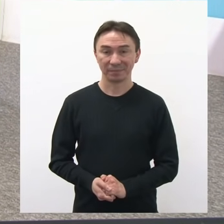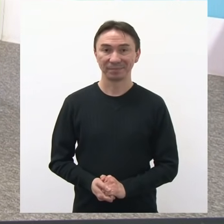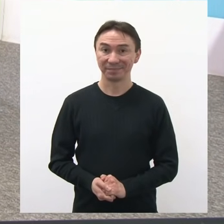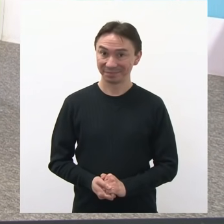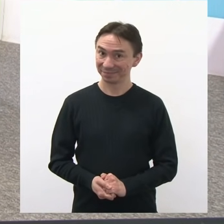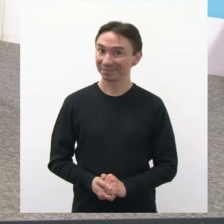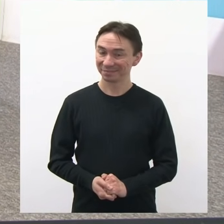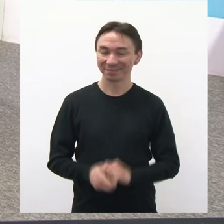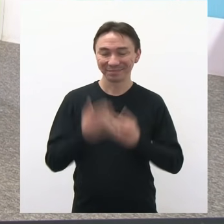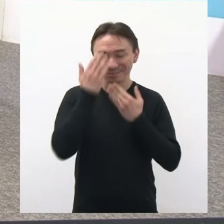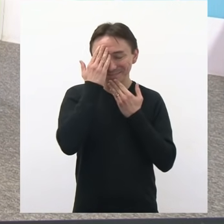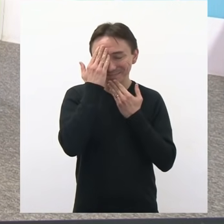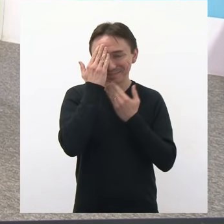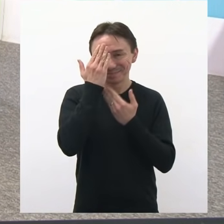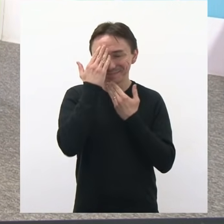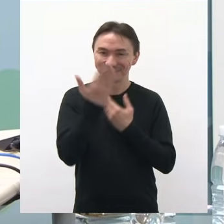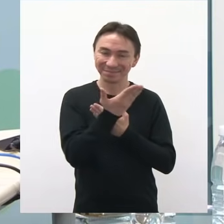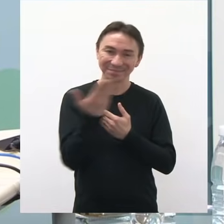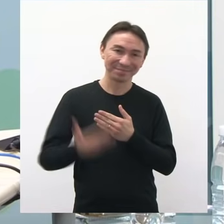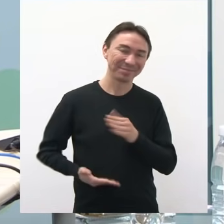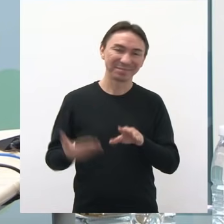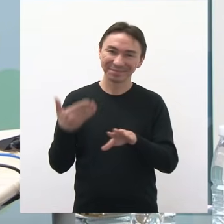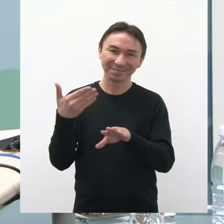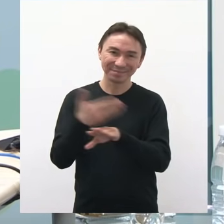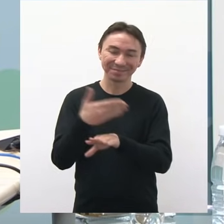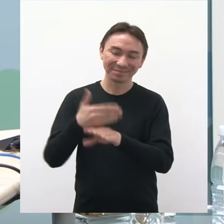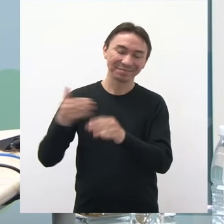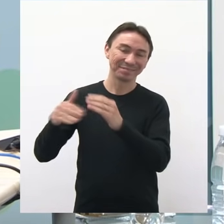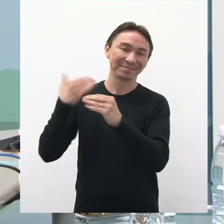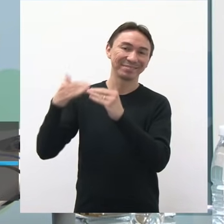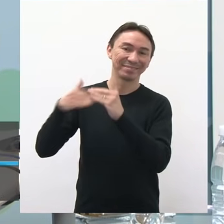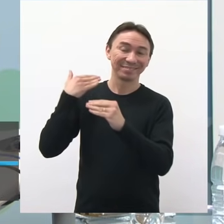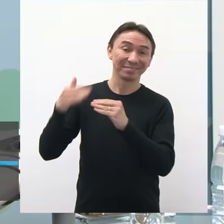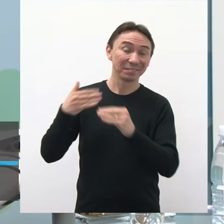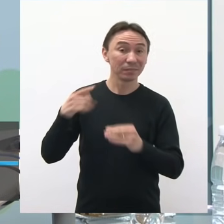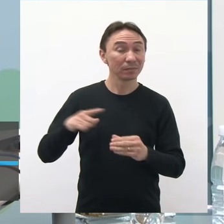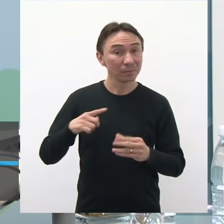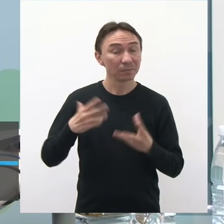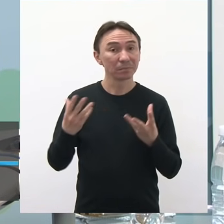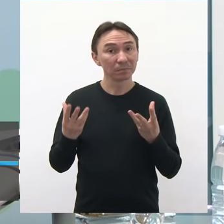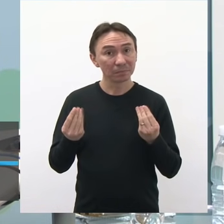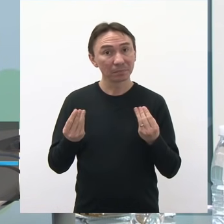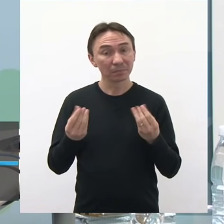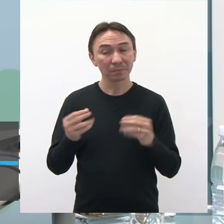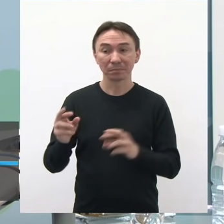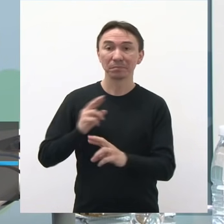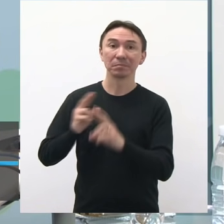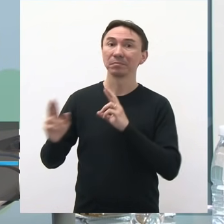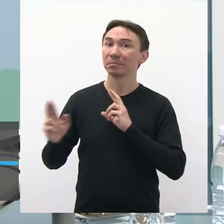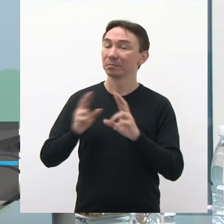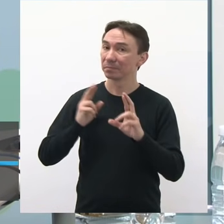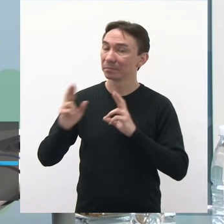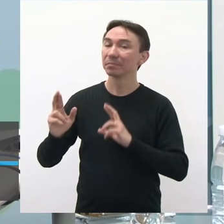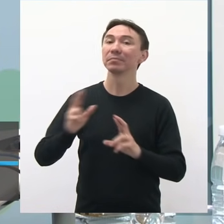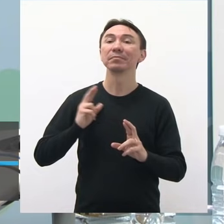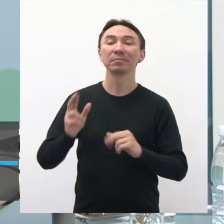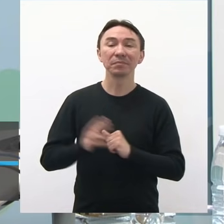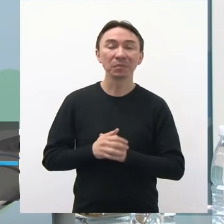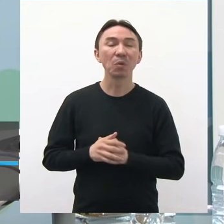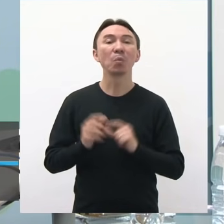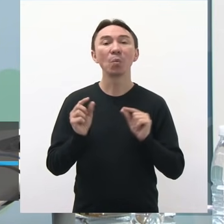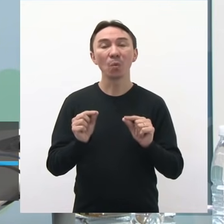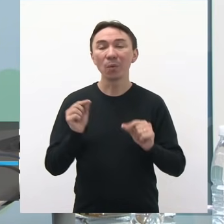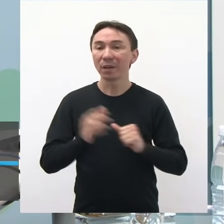Pessoal, muito, muito obrigada pelas contribuições. Sabe, meu amigo, a gente teve aqui bastante gente respondendo o